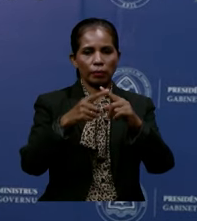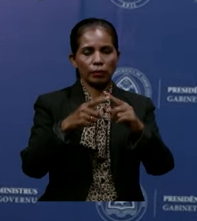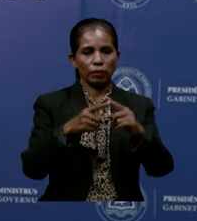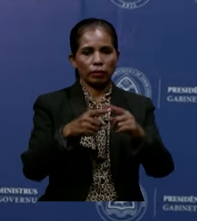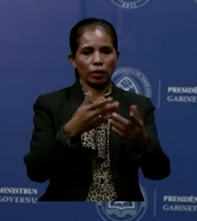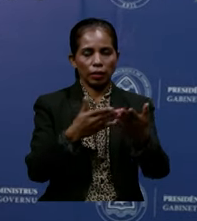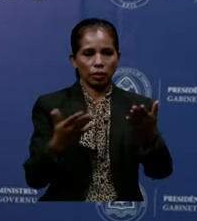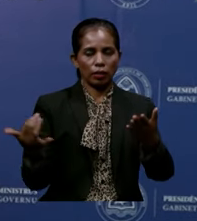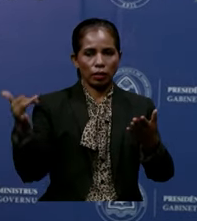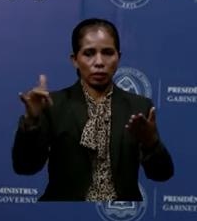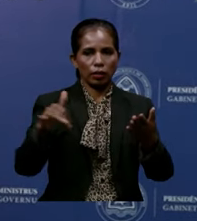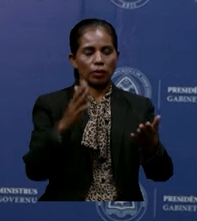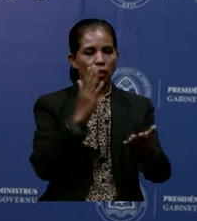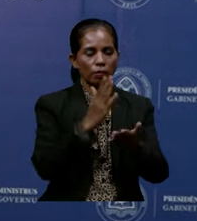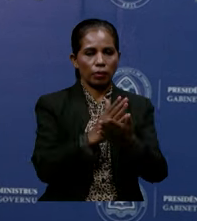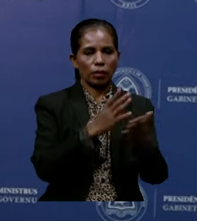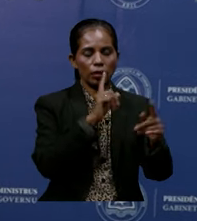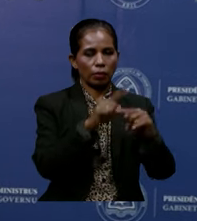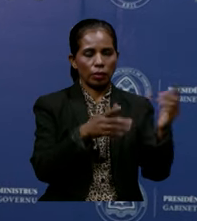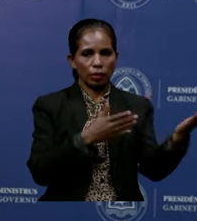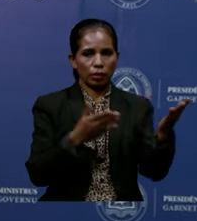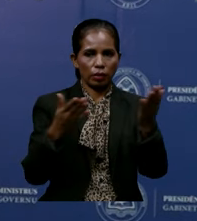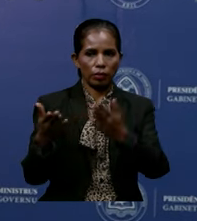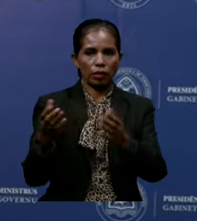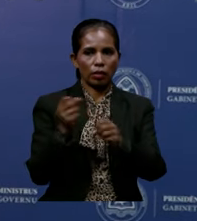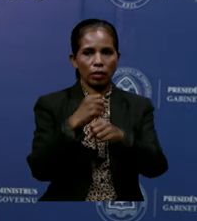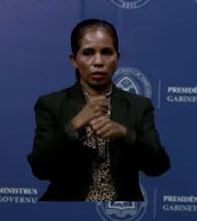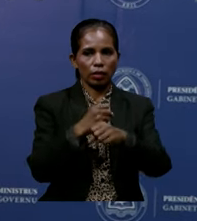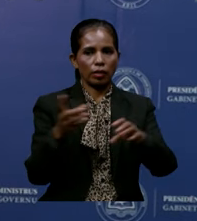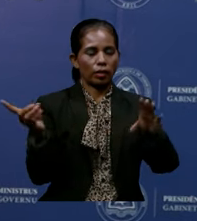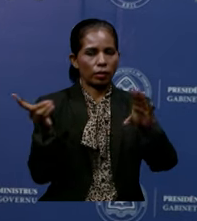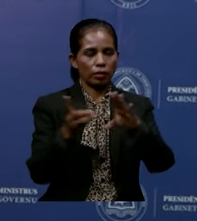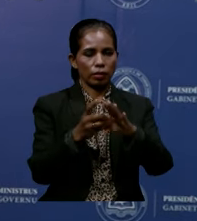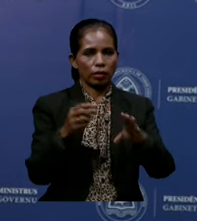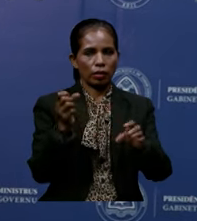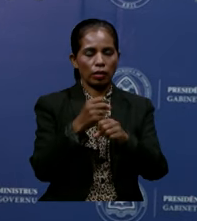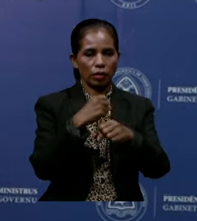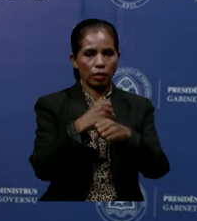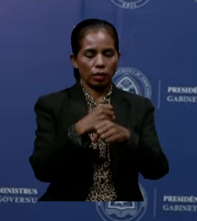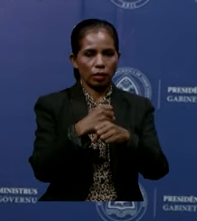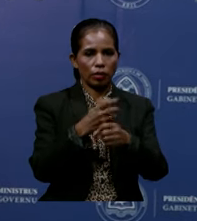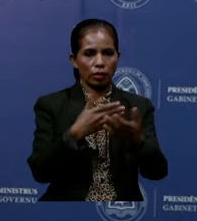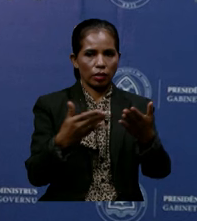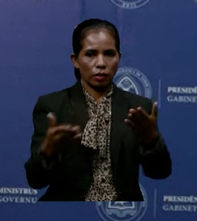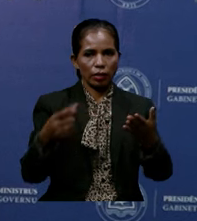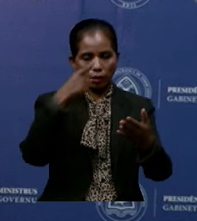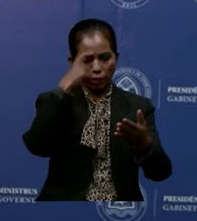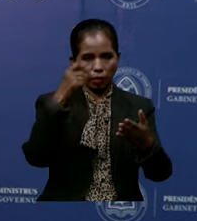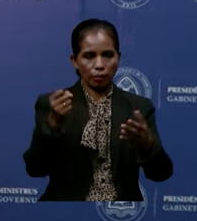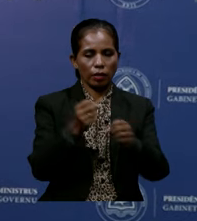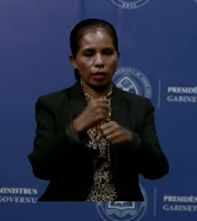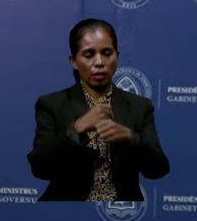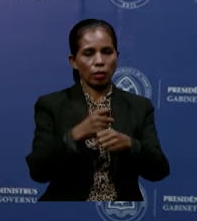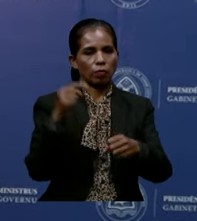objeto ser nebeke, ato prevene contrabando, anessan falsificação do produto tabaco, ou tam falsificação sel